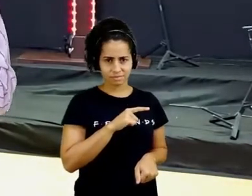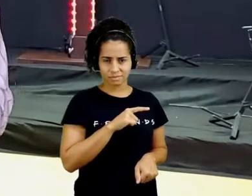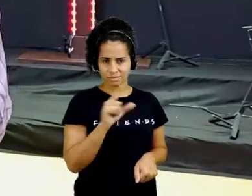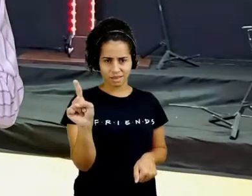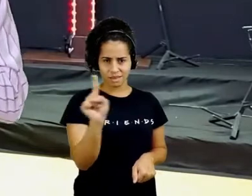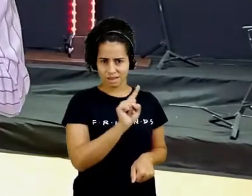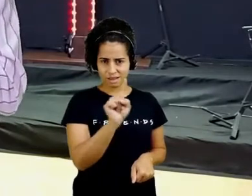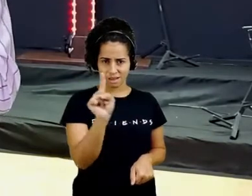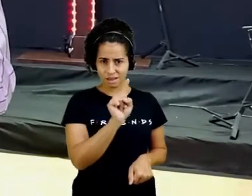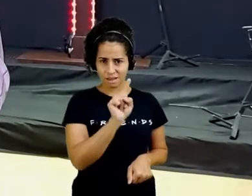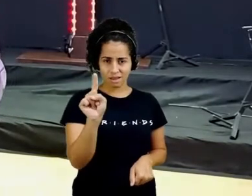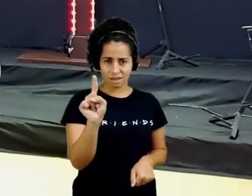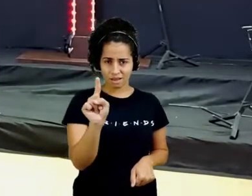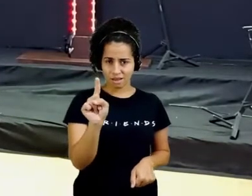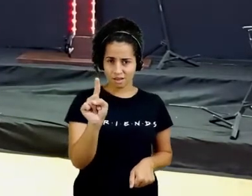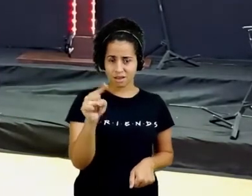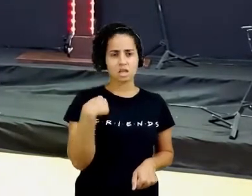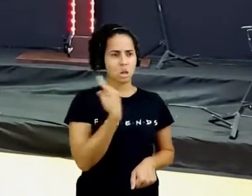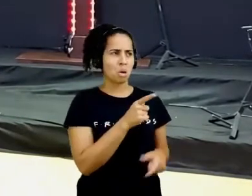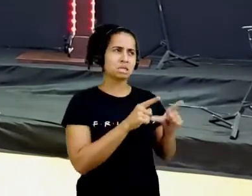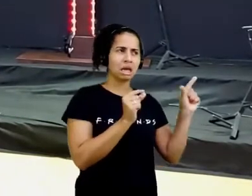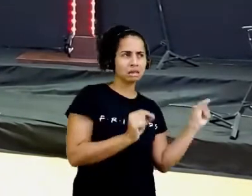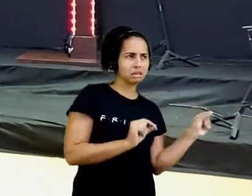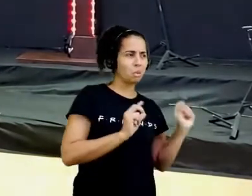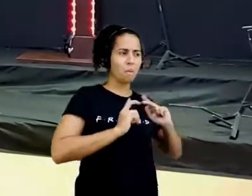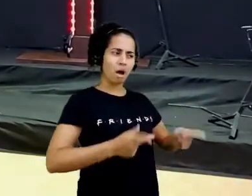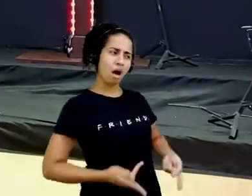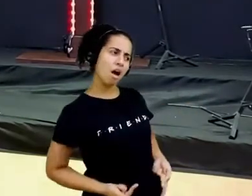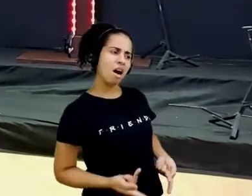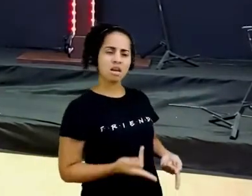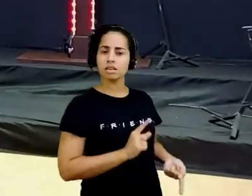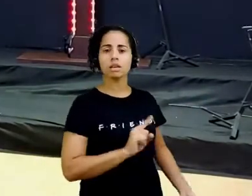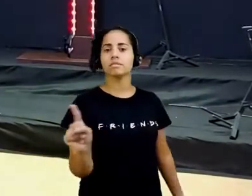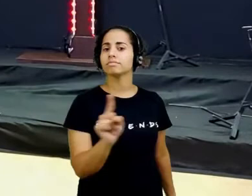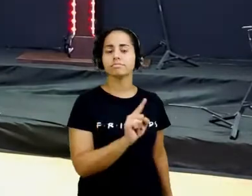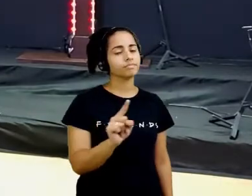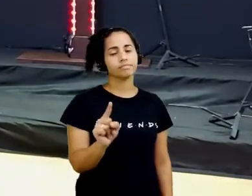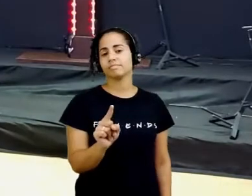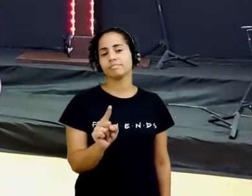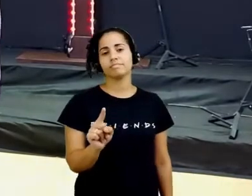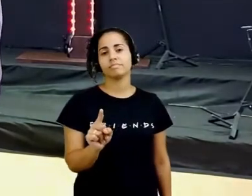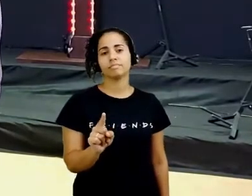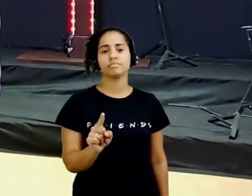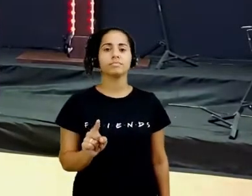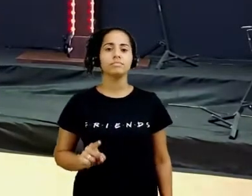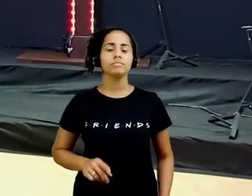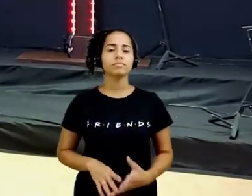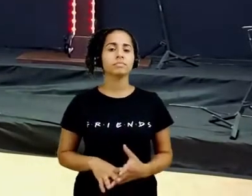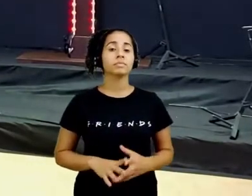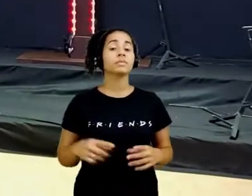estamos passando, que vamos sair ou que vai tirar a gente do alvo. que é Jesus Cristo, do que mais